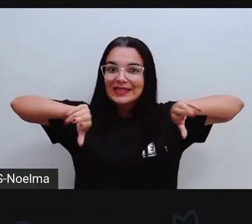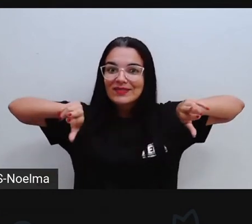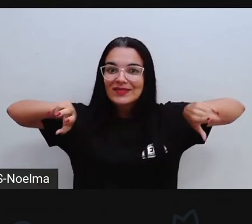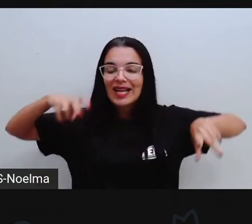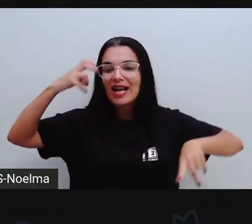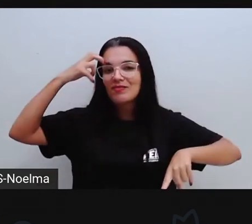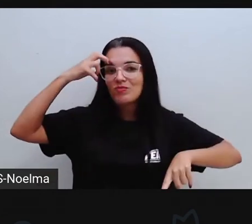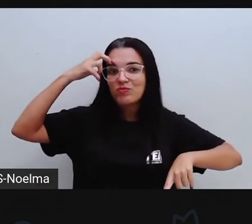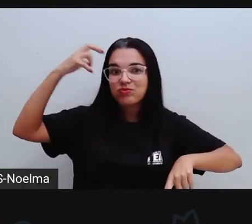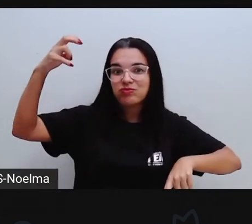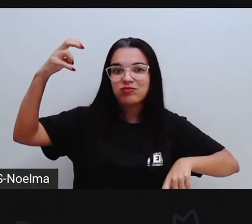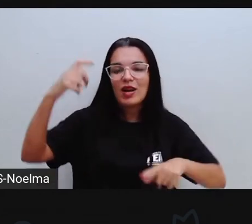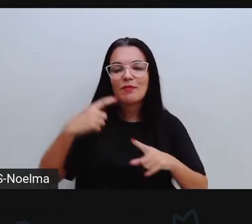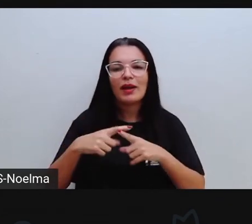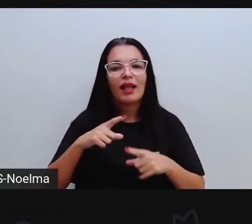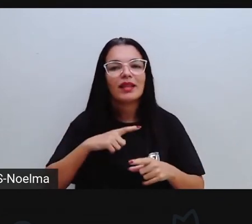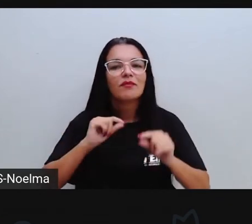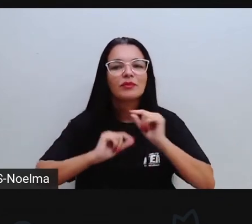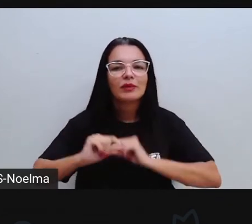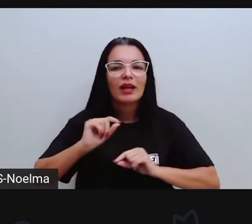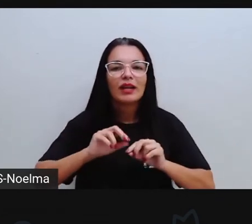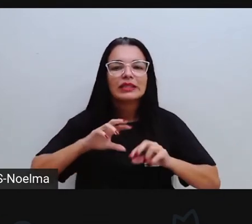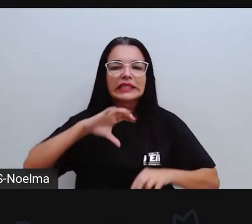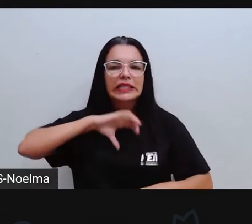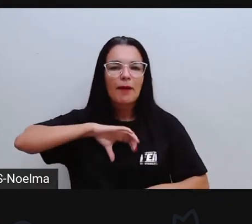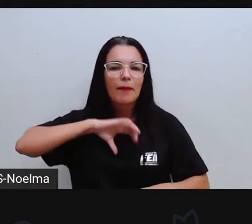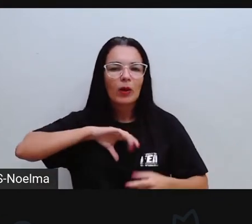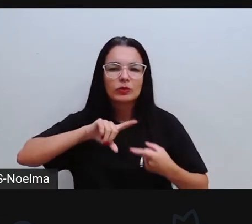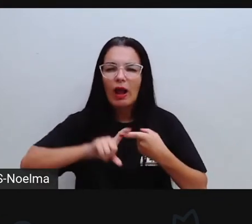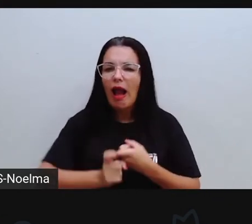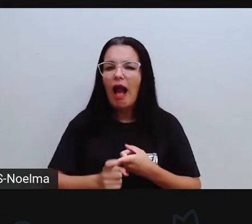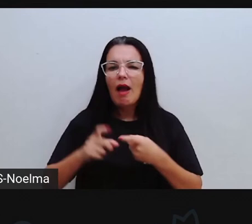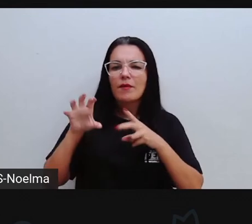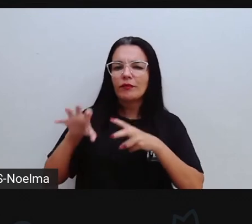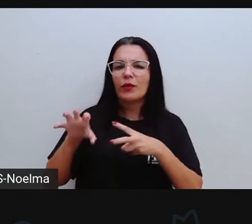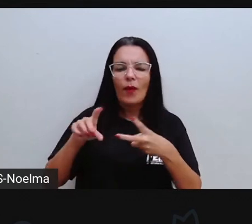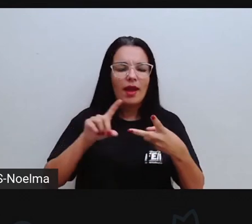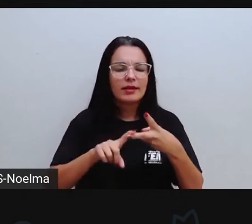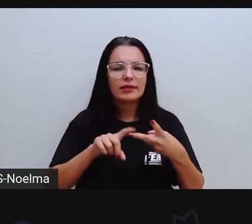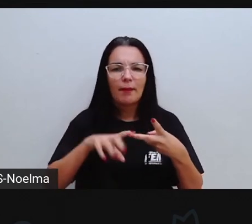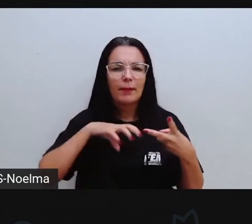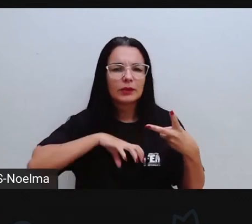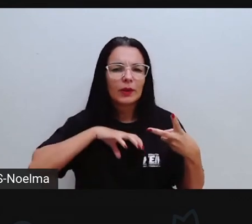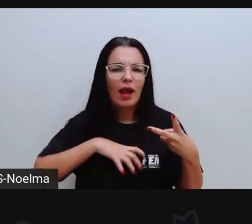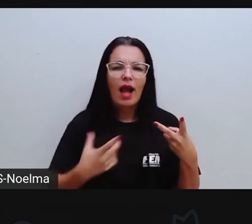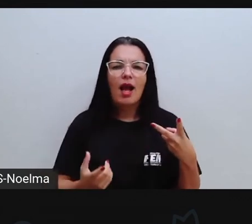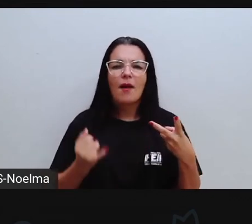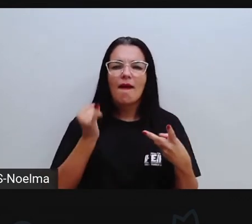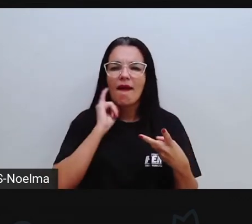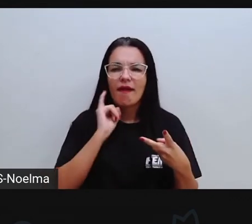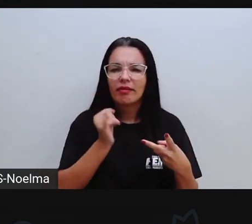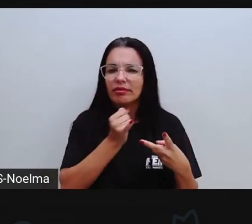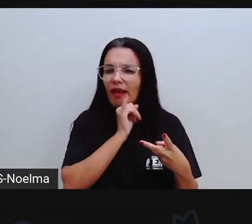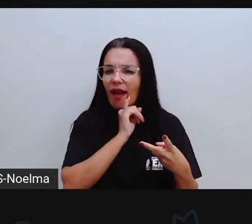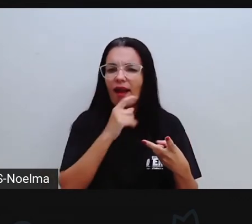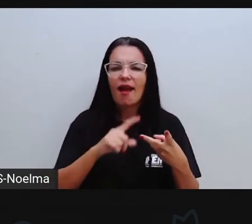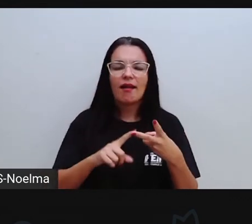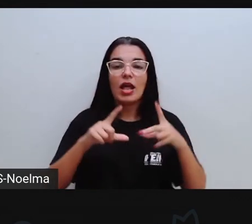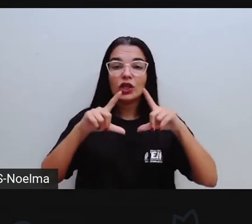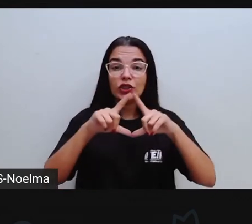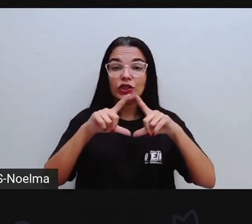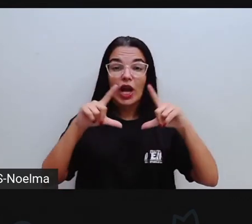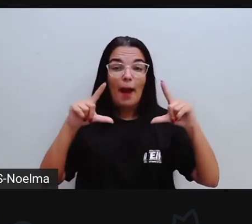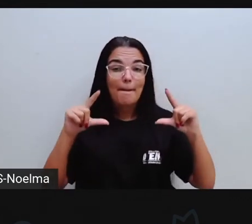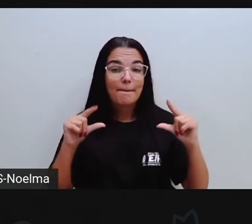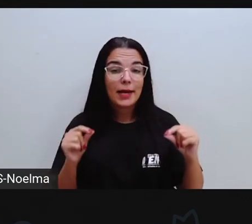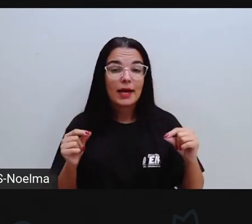de Portugal, da Itália, da Alemanha, da Arábia, né? Do Líbano, do Japão,